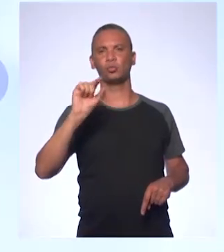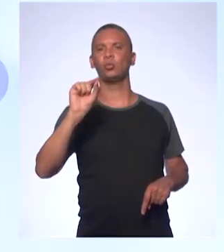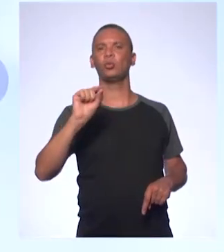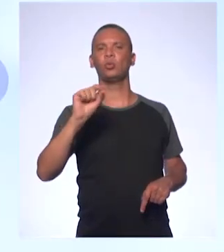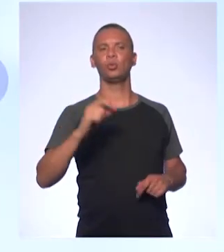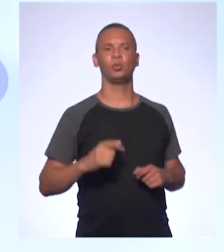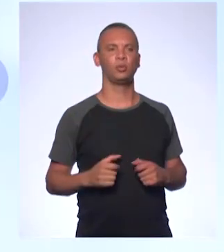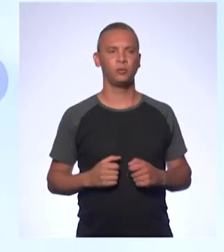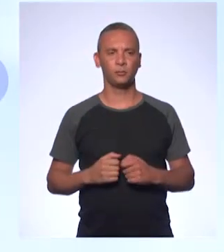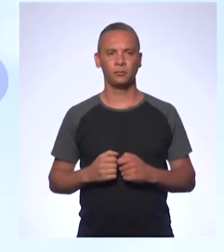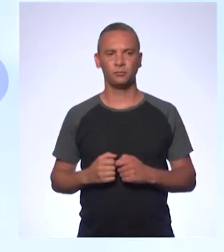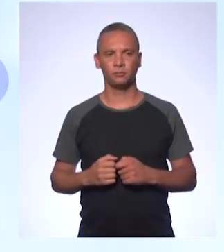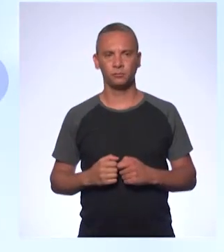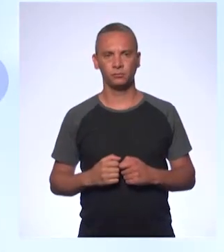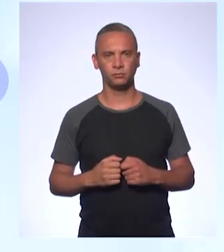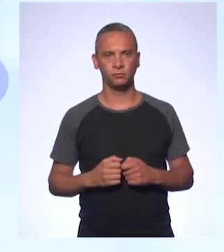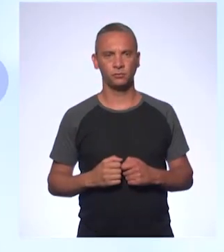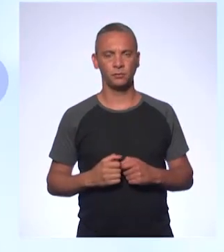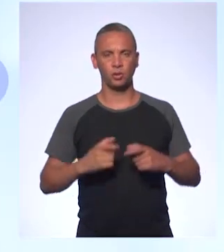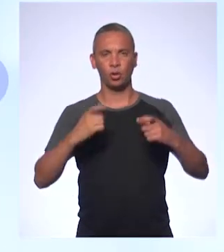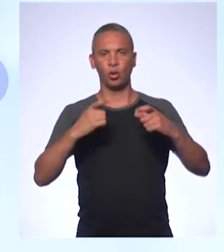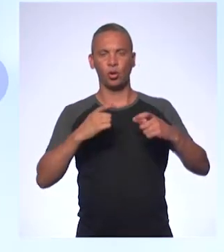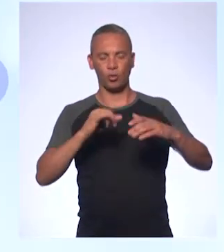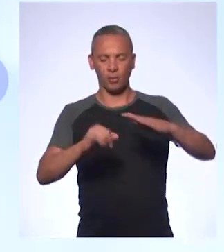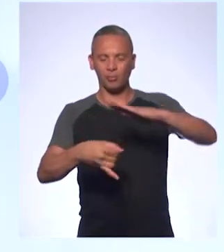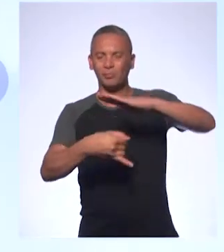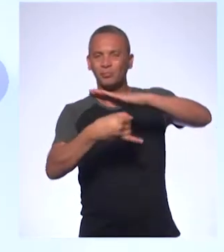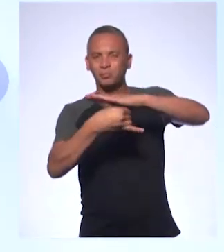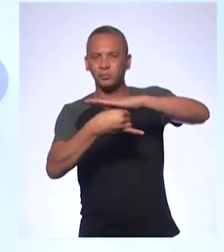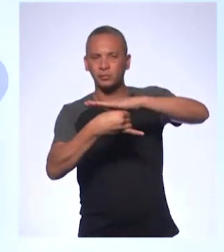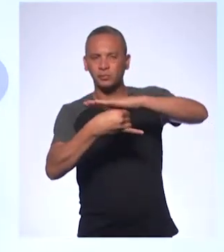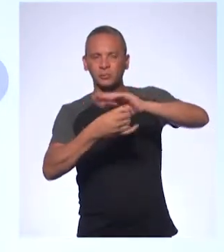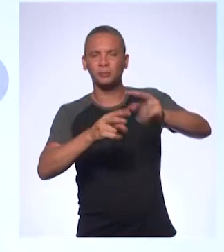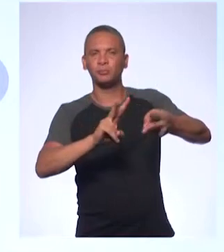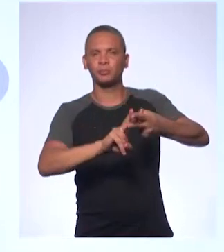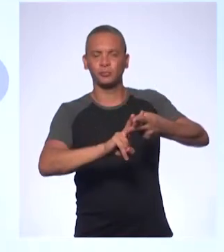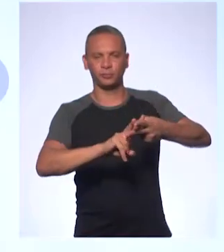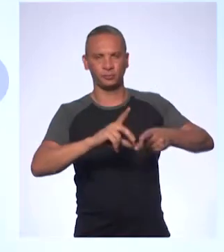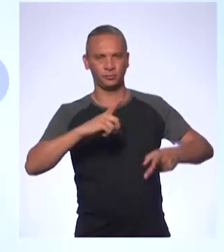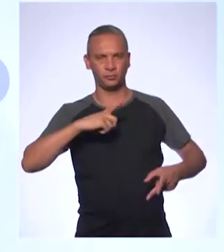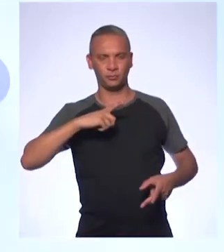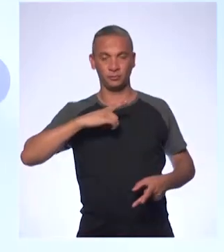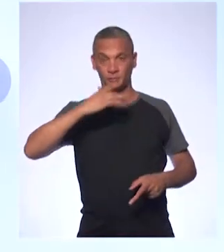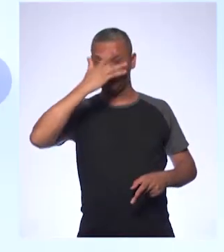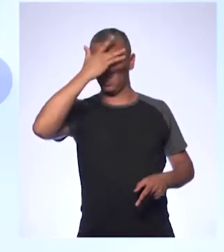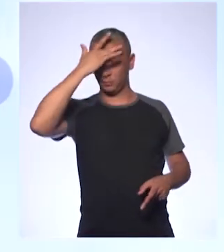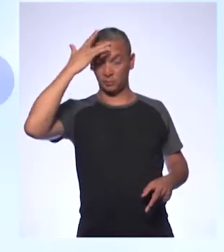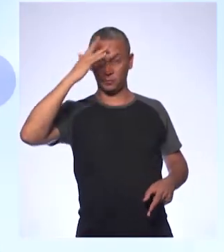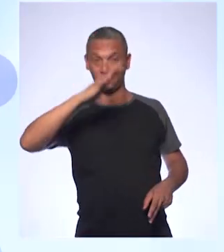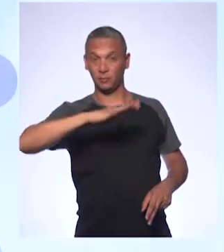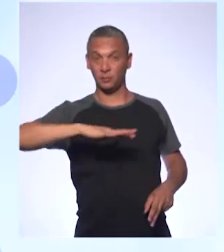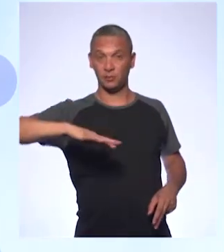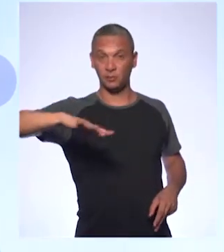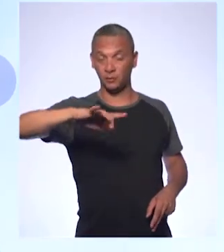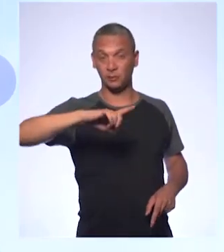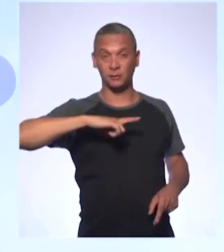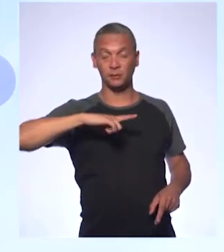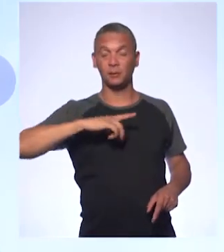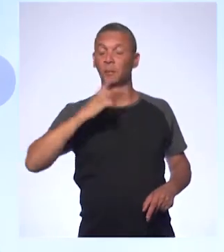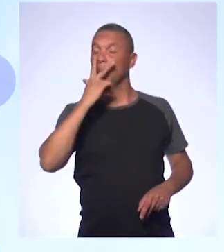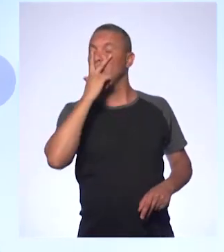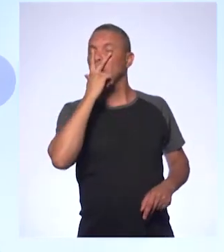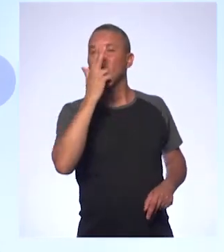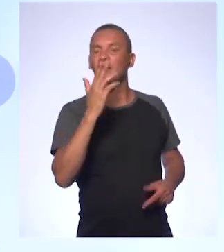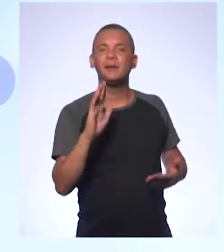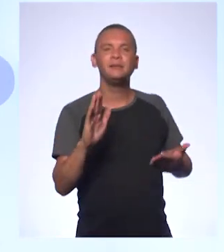subterrâneos, aqueles espaços subterrâneos e tal, que né, trai uma certa